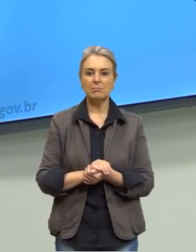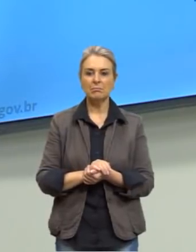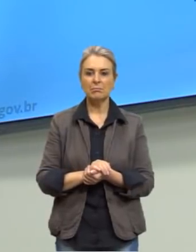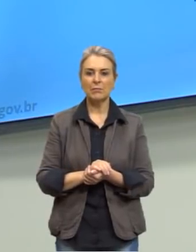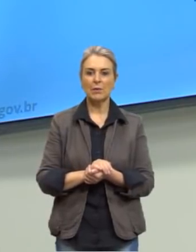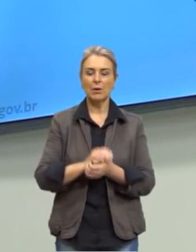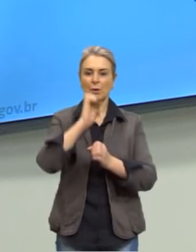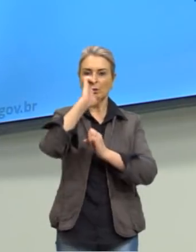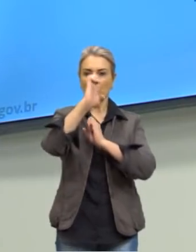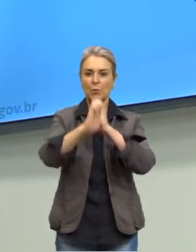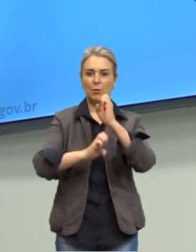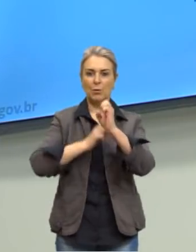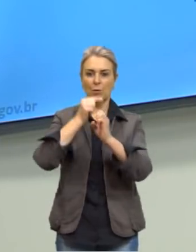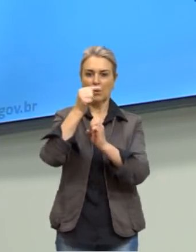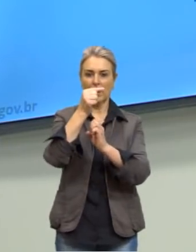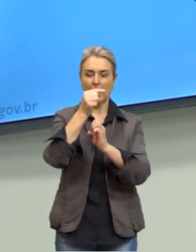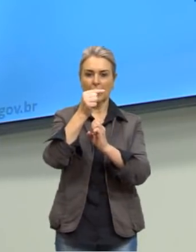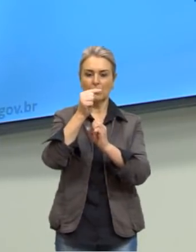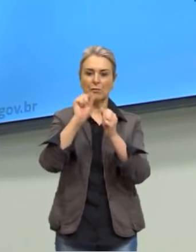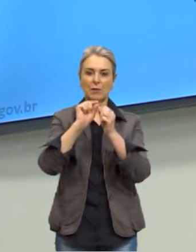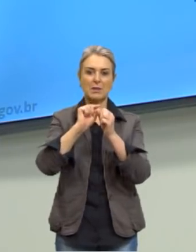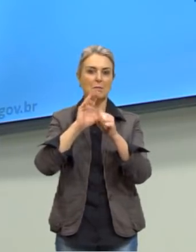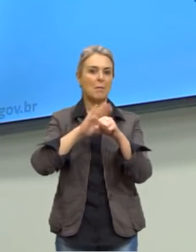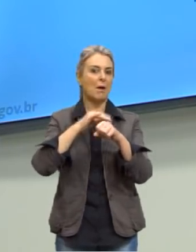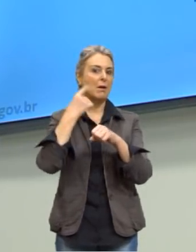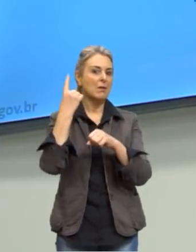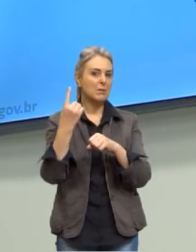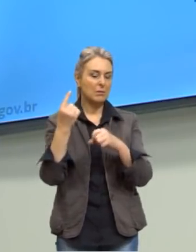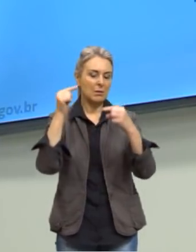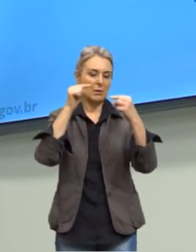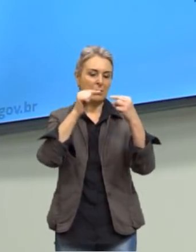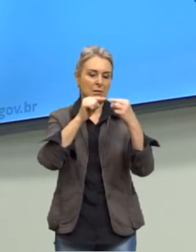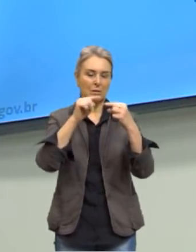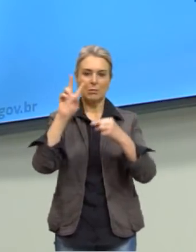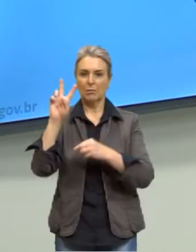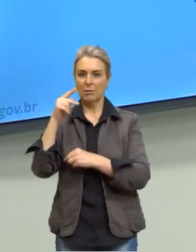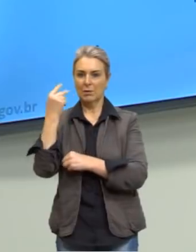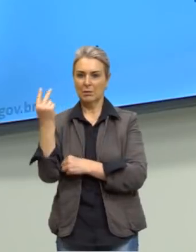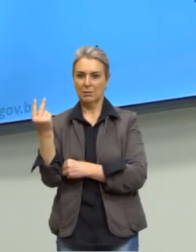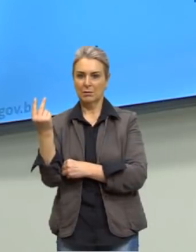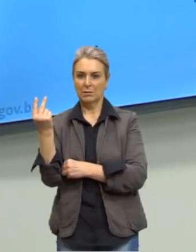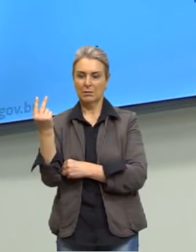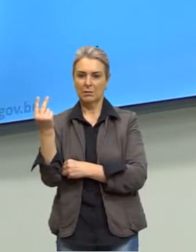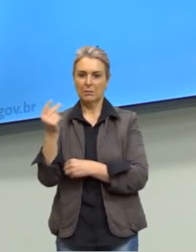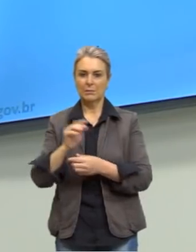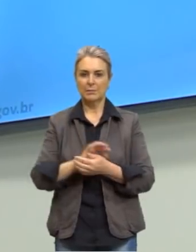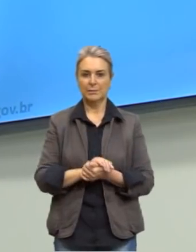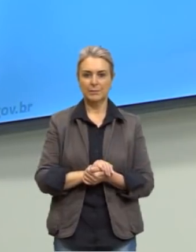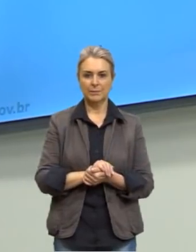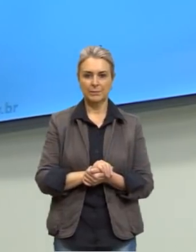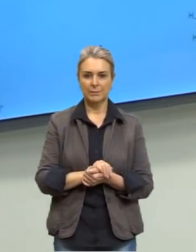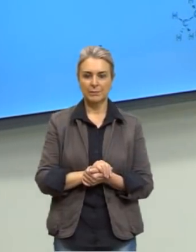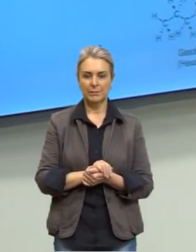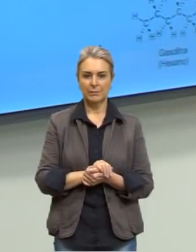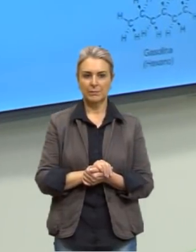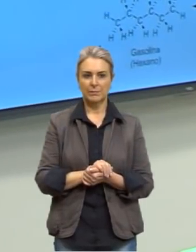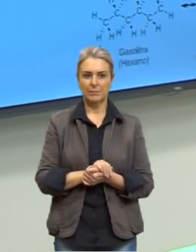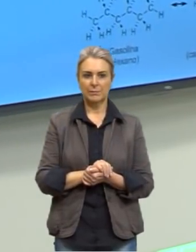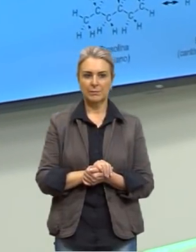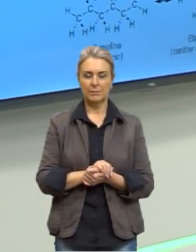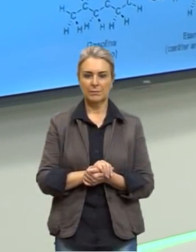par de elétrons formam uma segunda ligação com o hidrogênio legal então pode passar